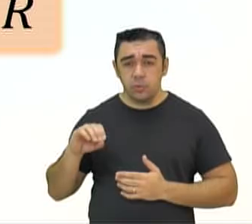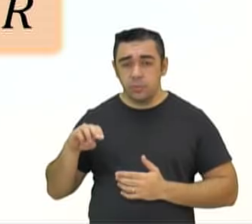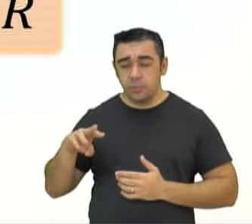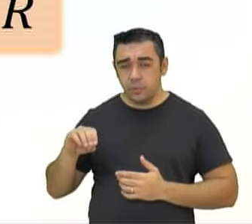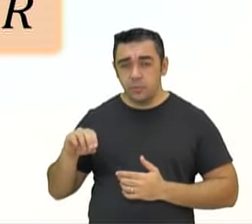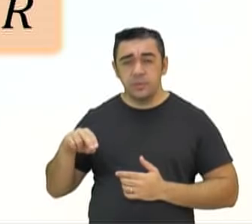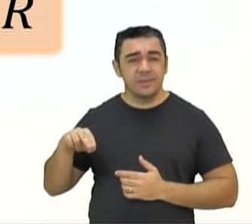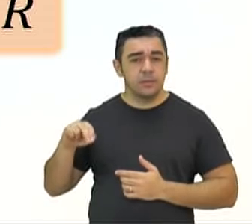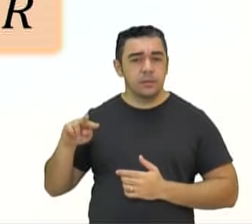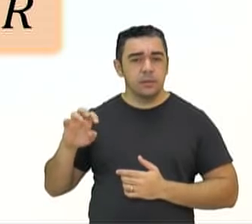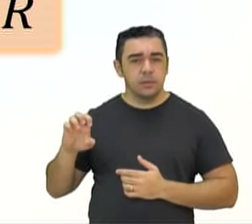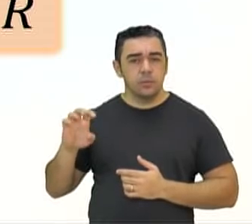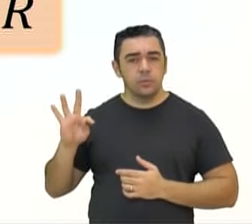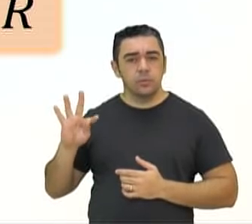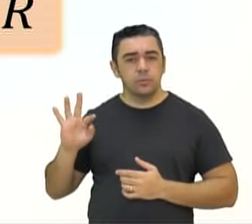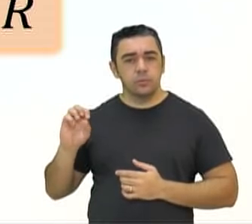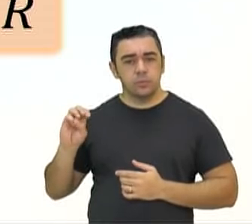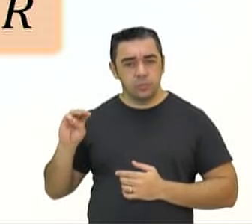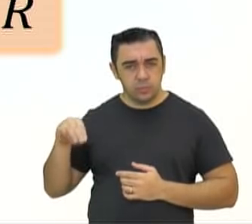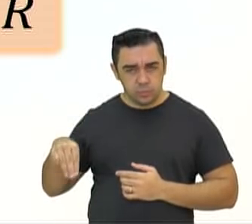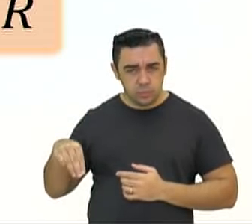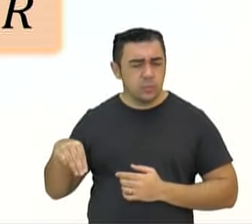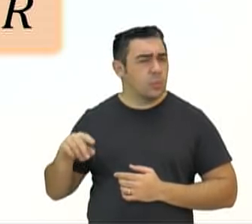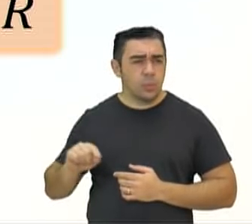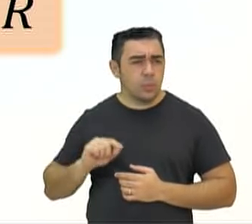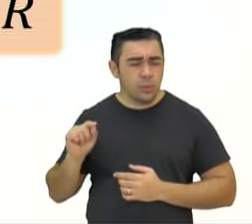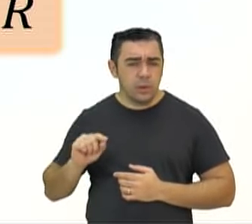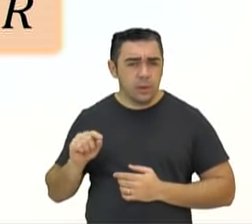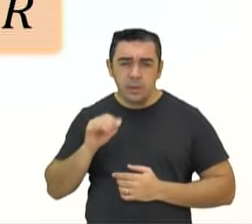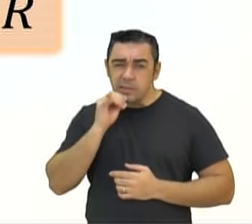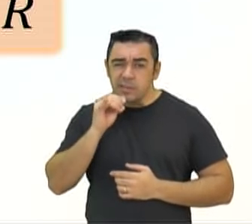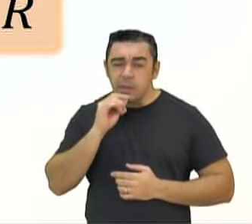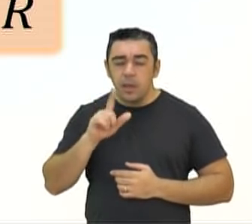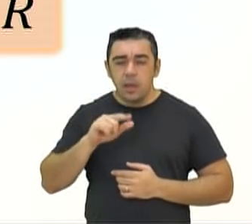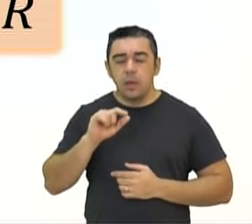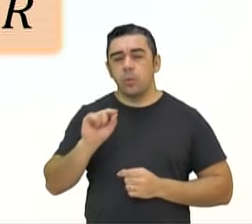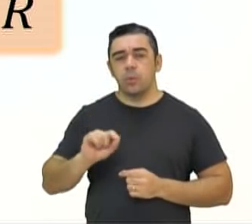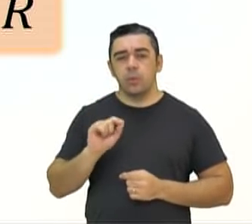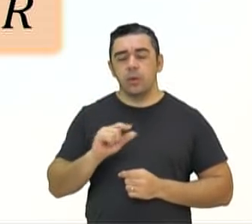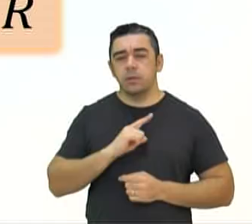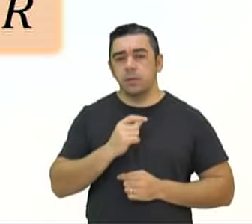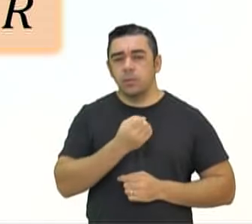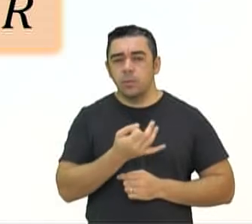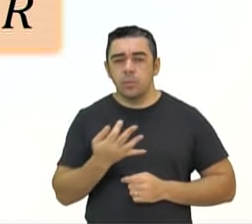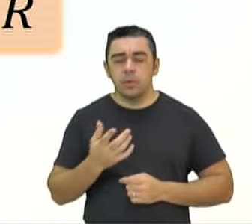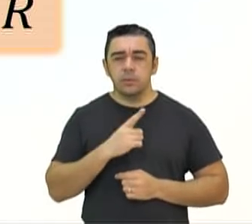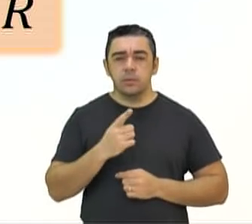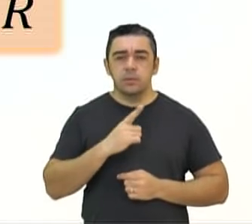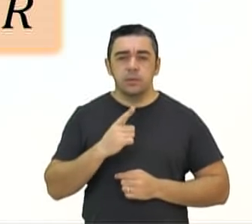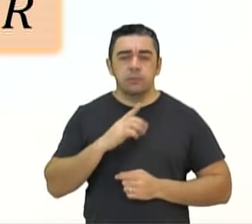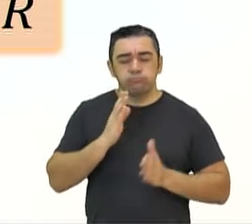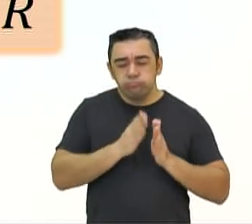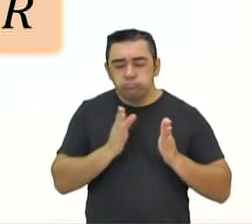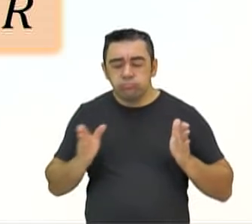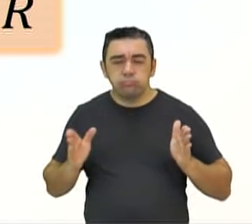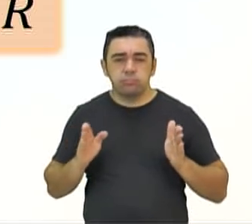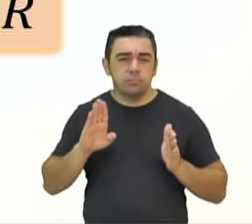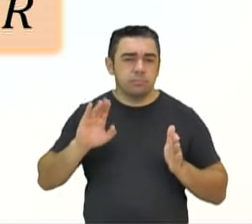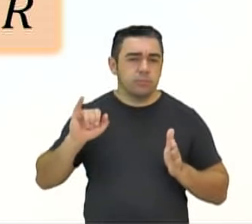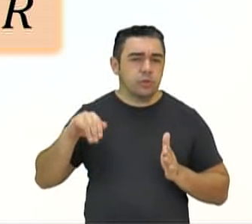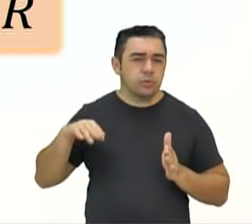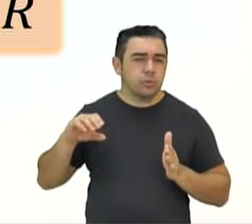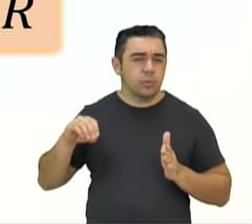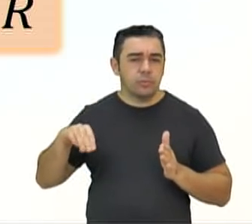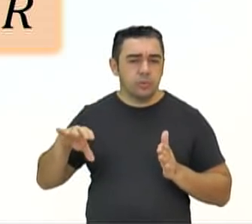de Newton destina-se ao desenvolvimento das potências sucessivas de um binômio. Então,